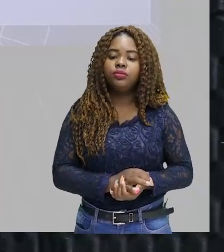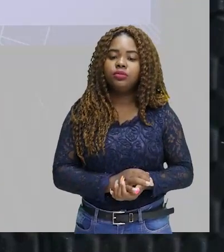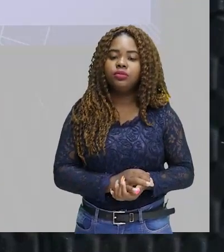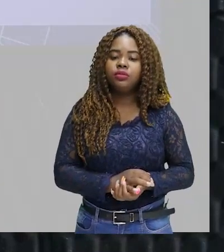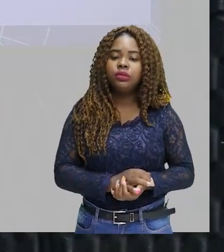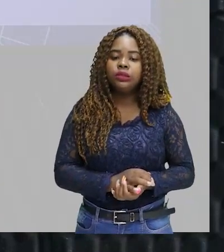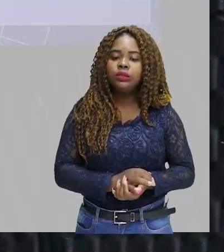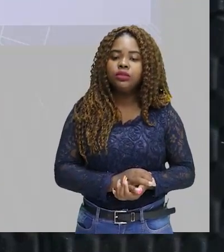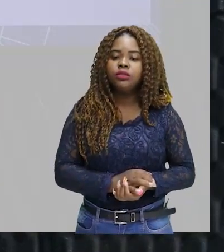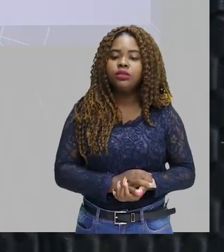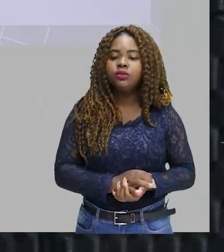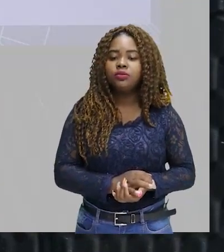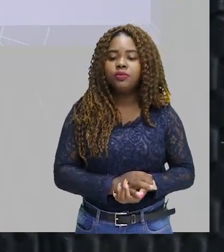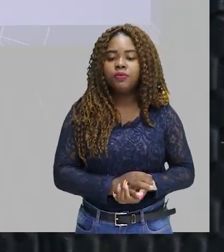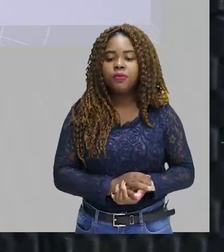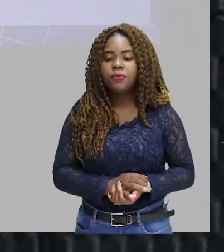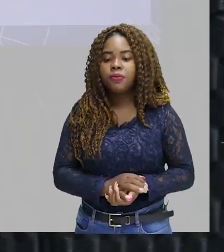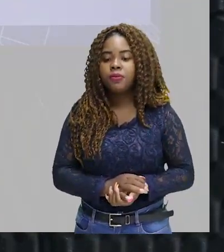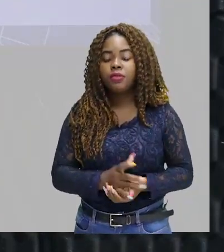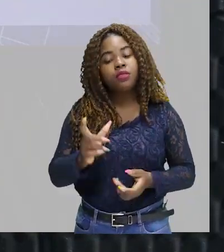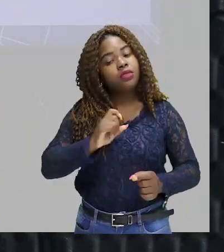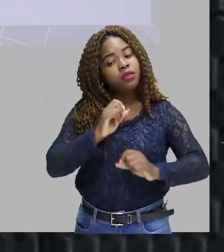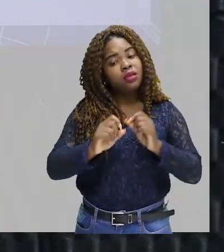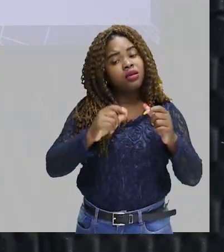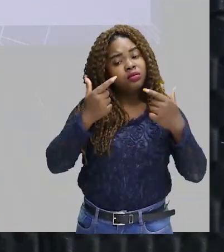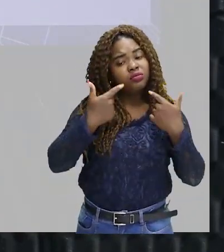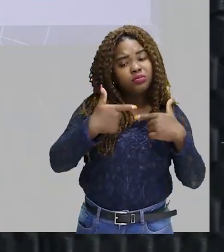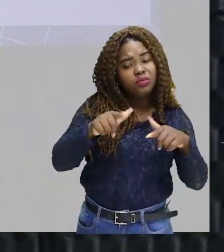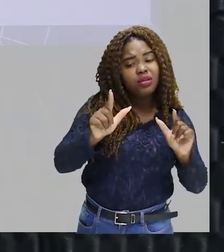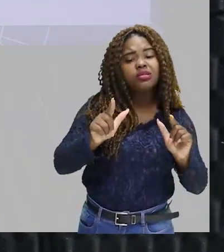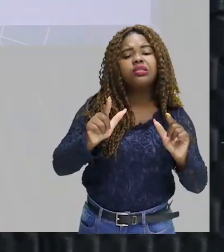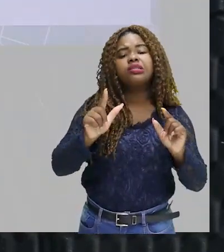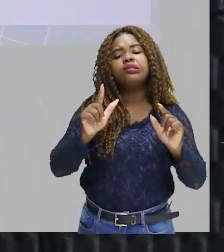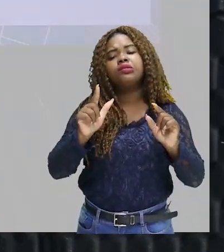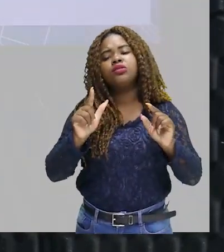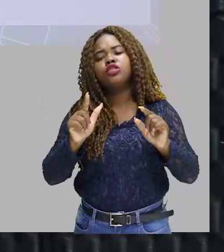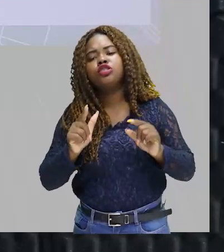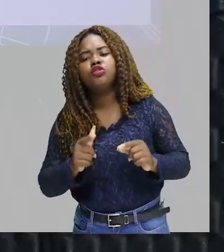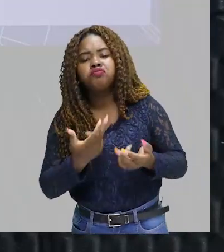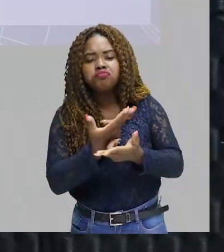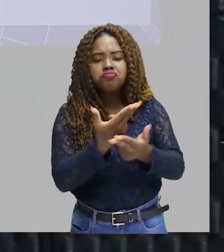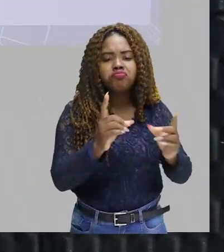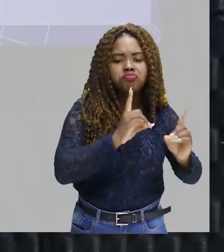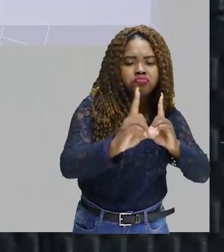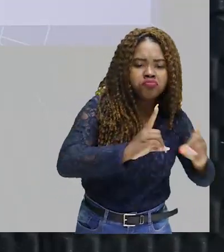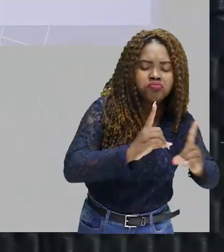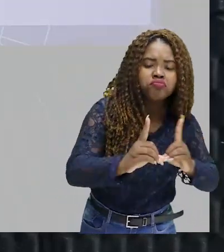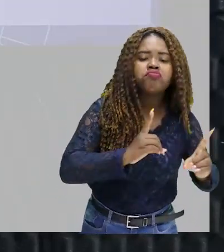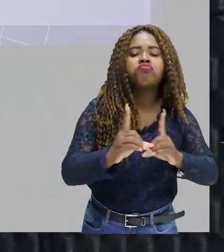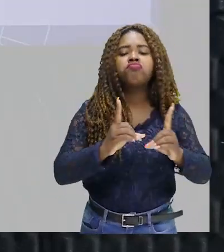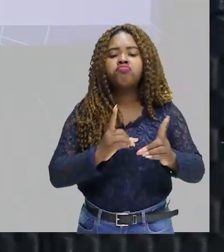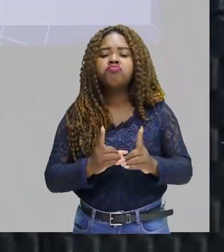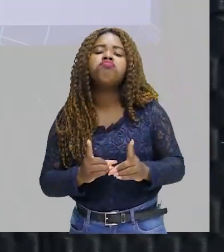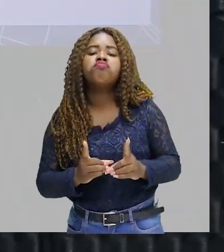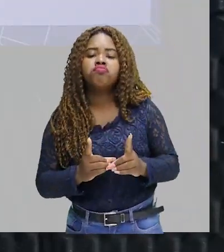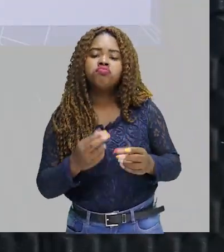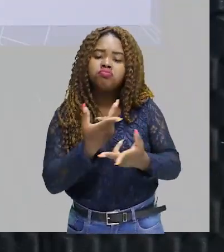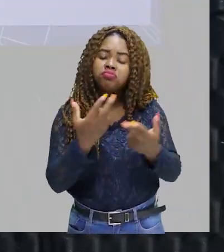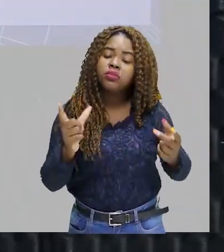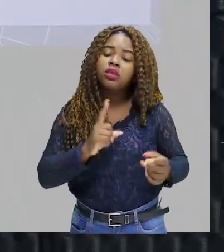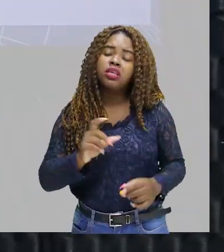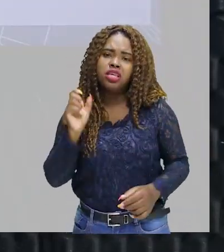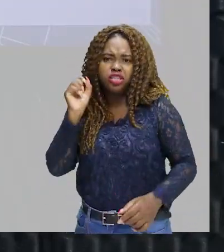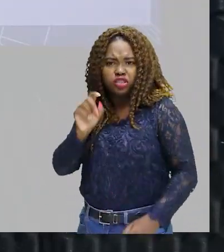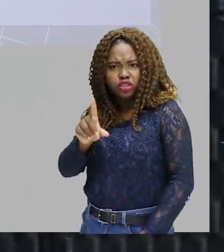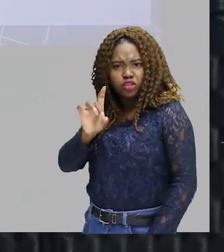dinamicidade e heterogeneidade. Então, nós temos uma língua muito dinâmica, muito heterogênea, e ela não é apenas um código, ela tem uma